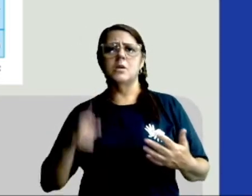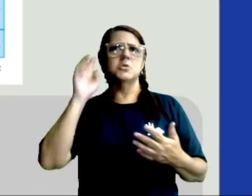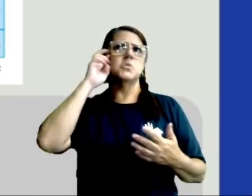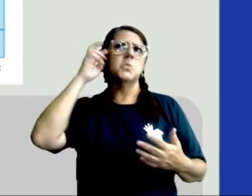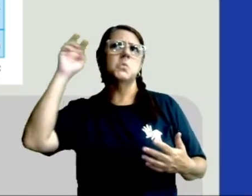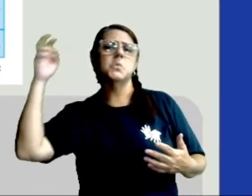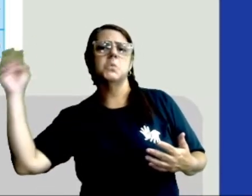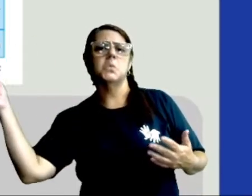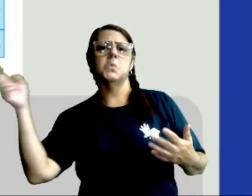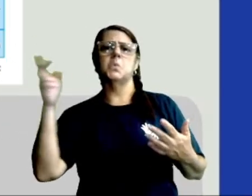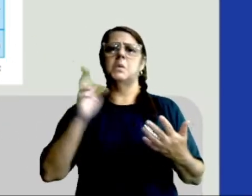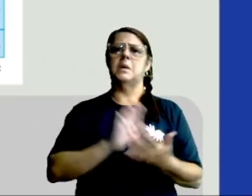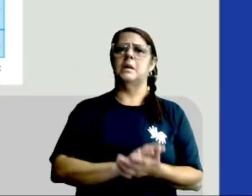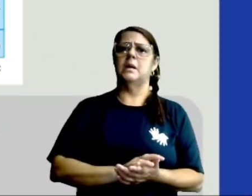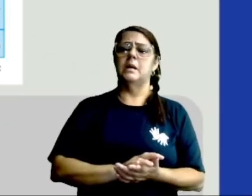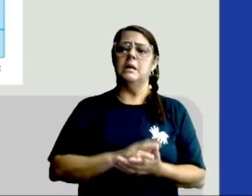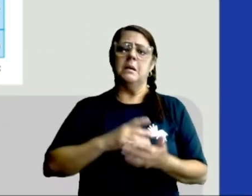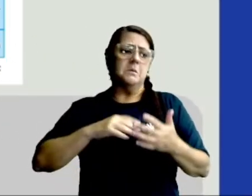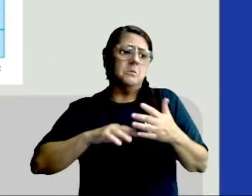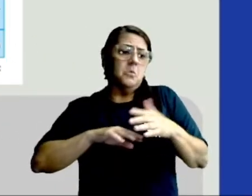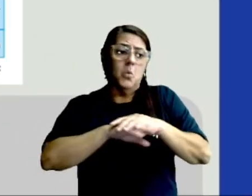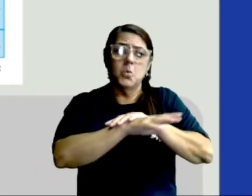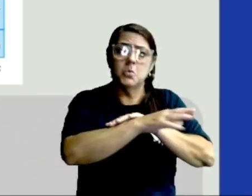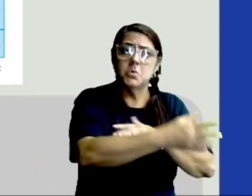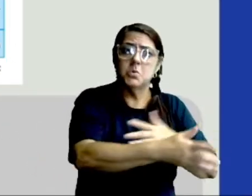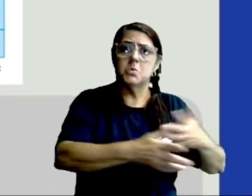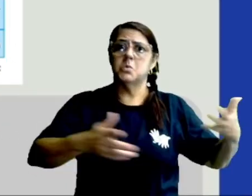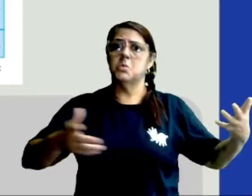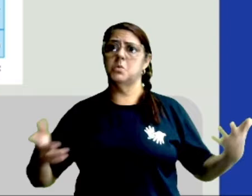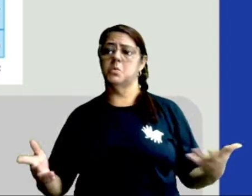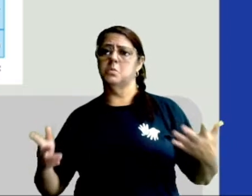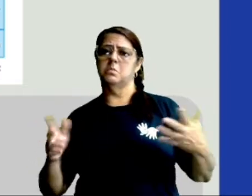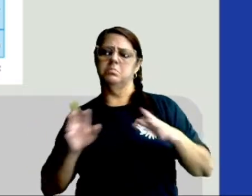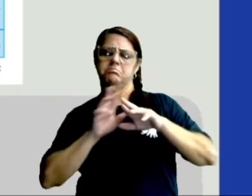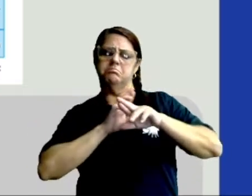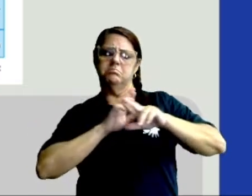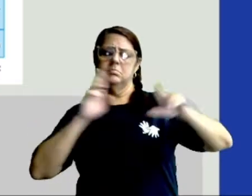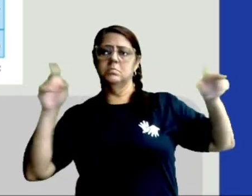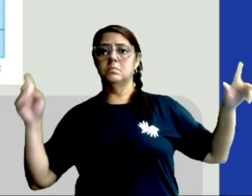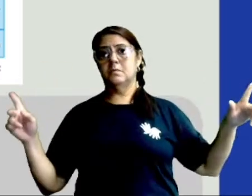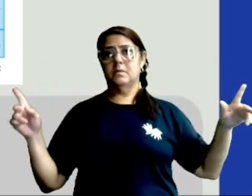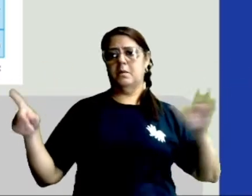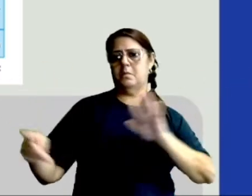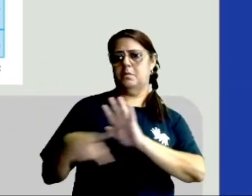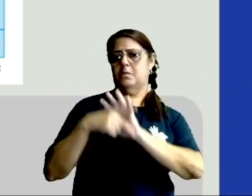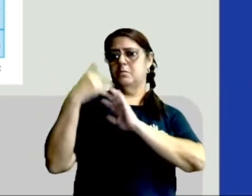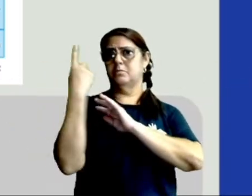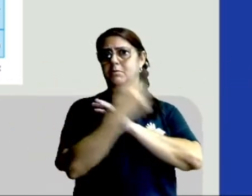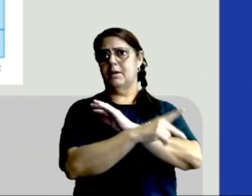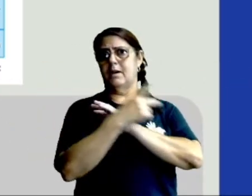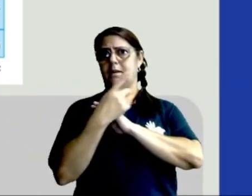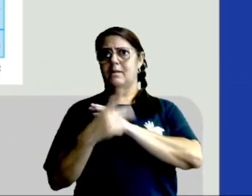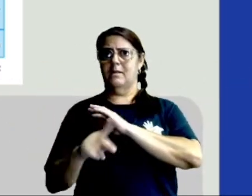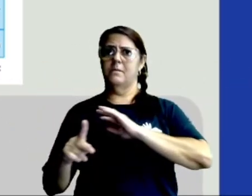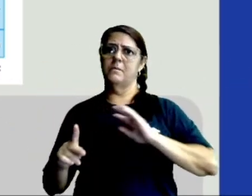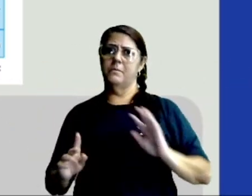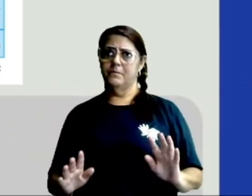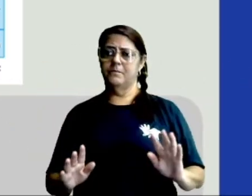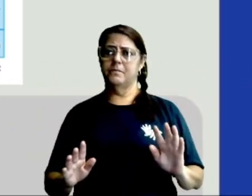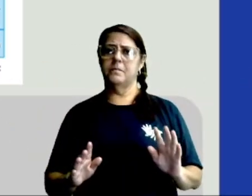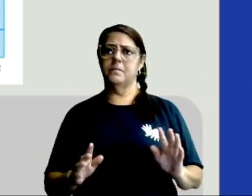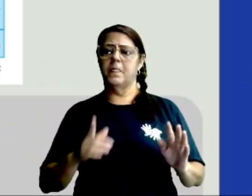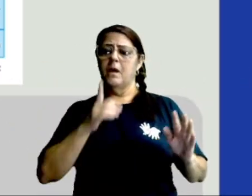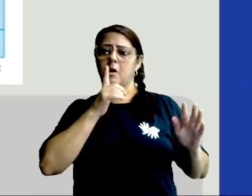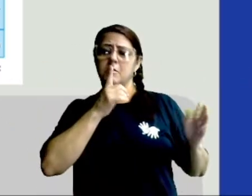cultura, porque havia essa dificuldade imposta por esses limites naturais, né? O Monte Urais, o Mar Cáspio, o